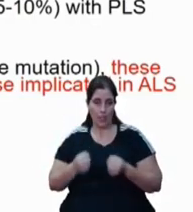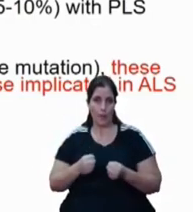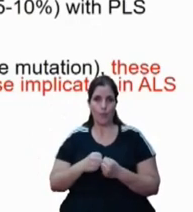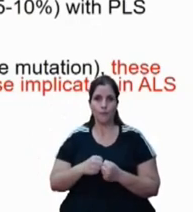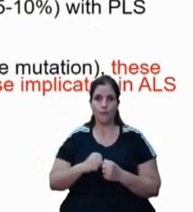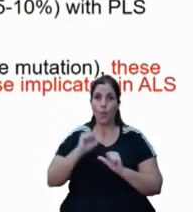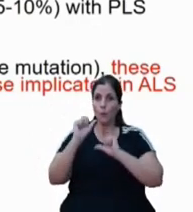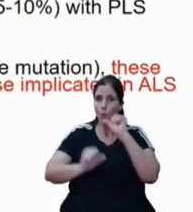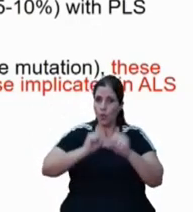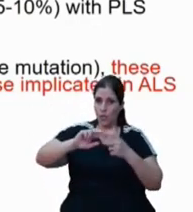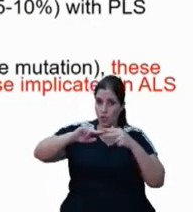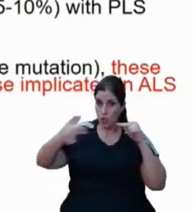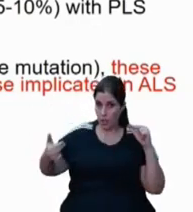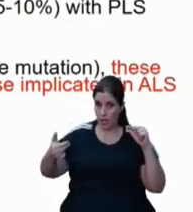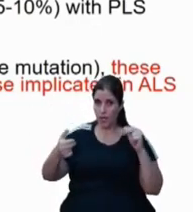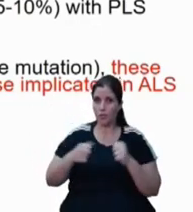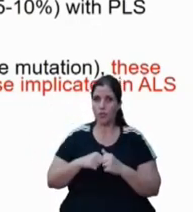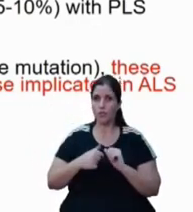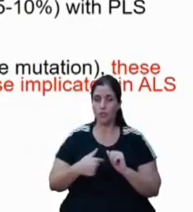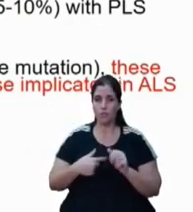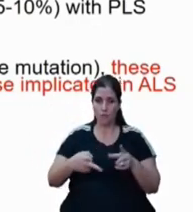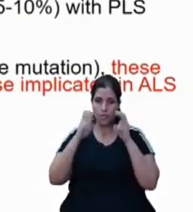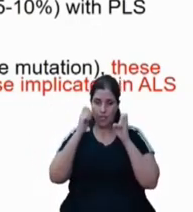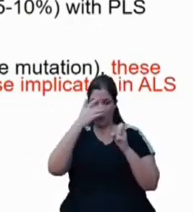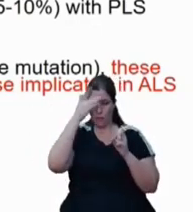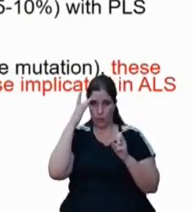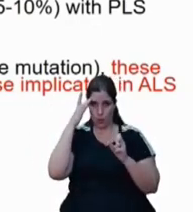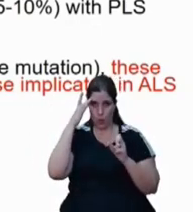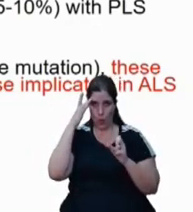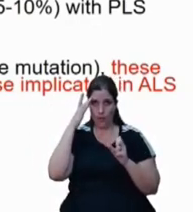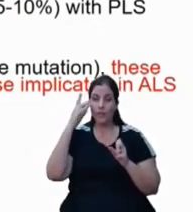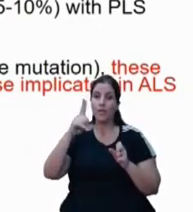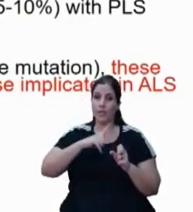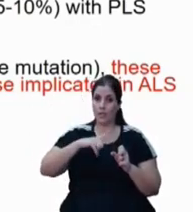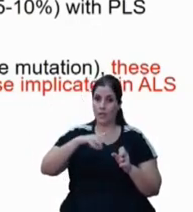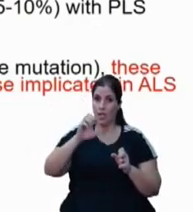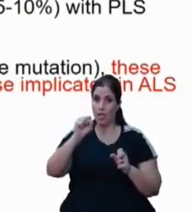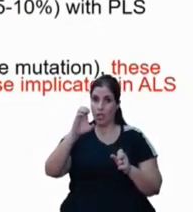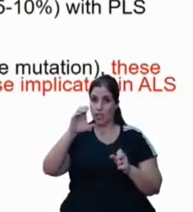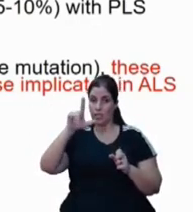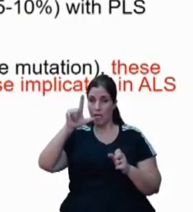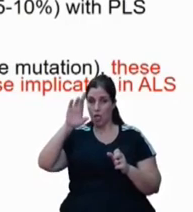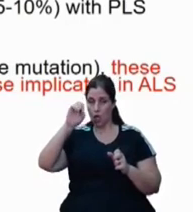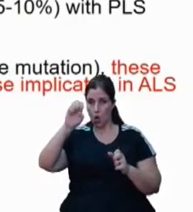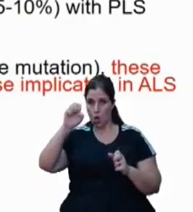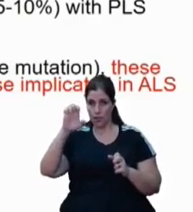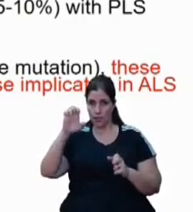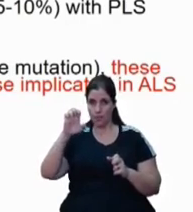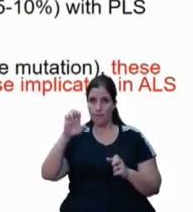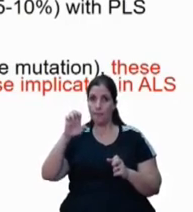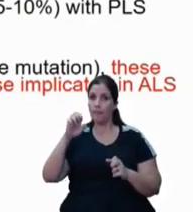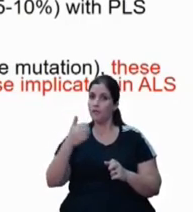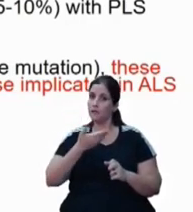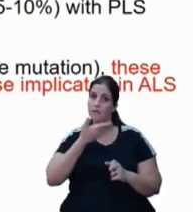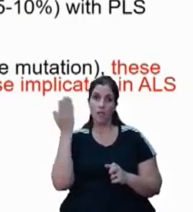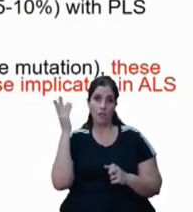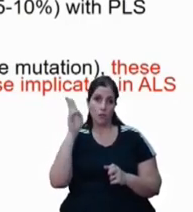genéticas são ocasionalmente identificadas em indivíduos com esclerose lateral primária, mesmo sem histórico